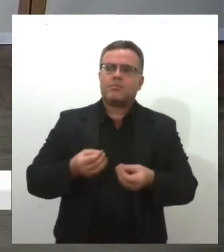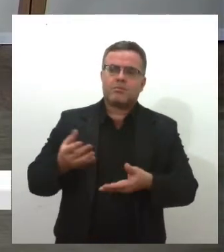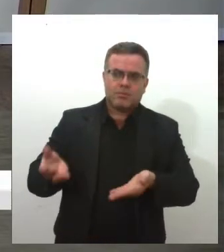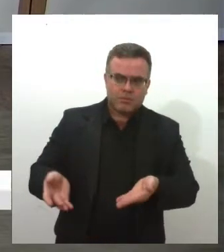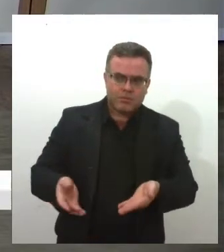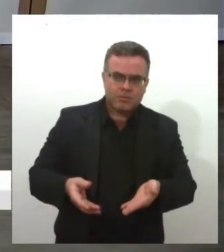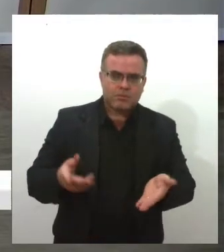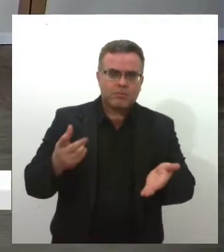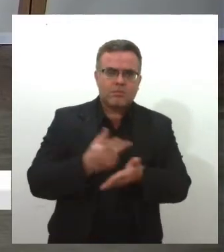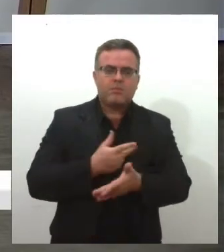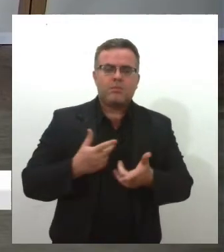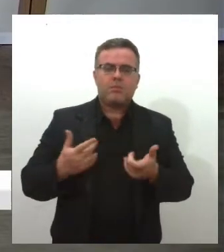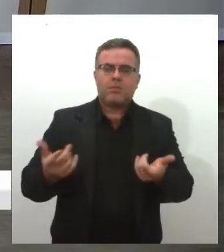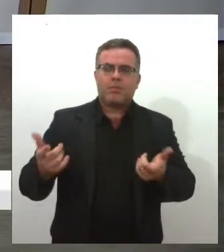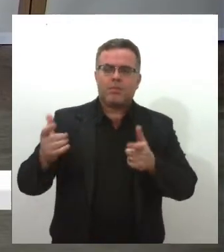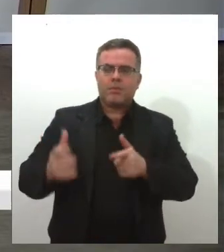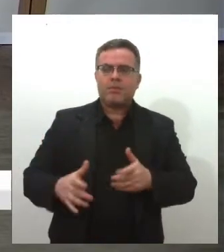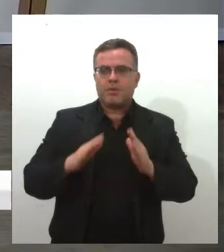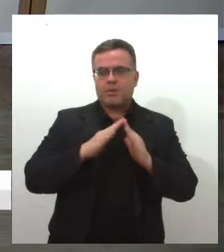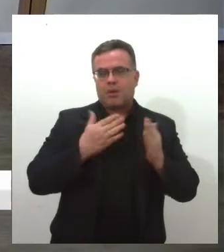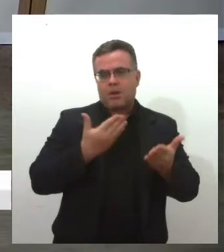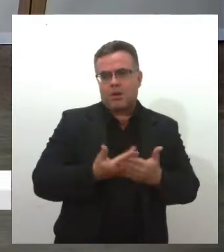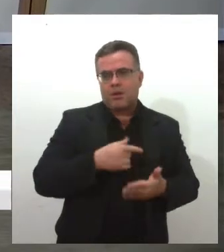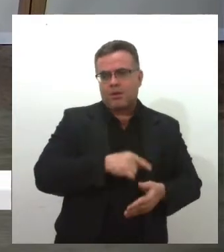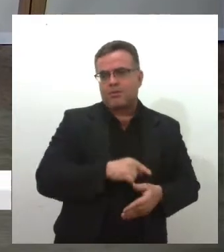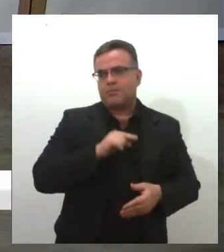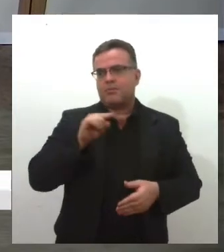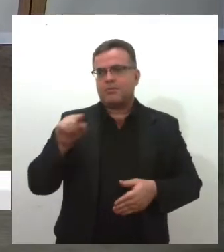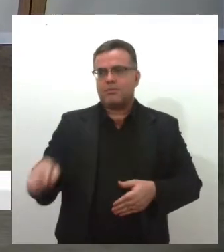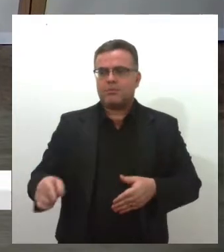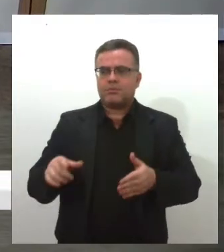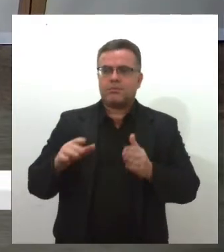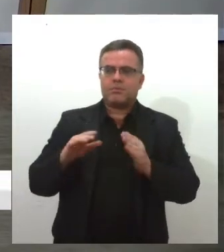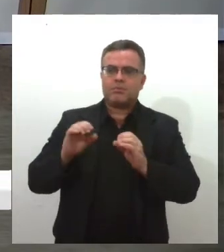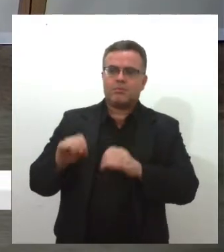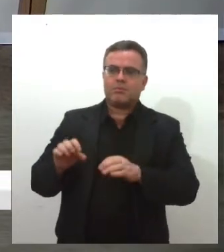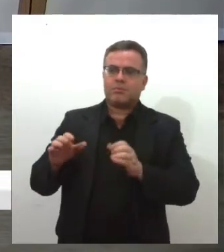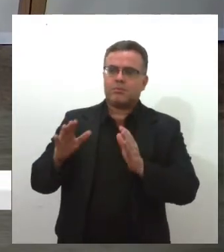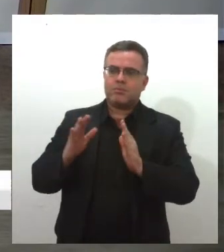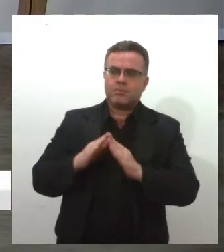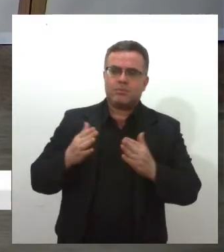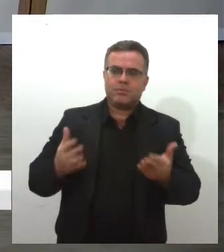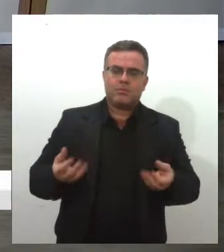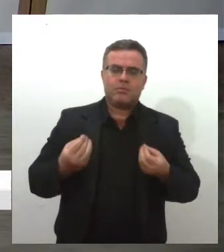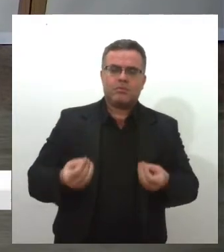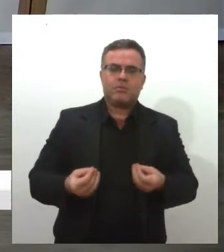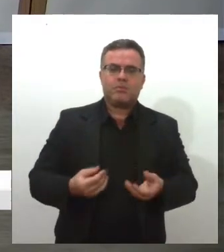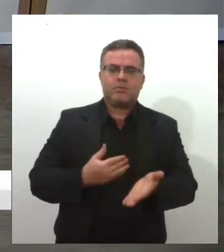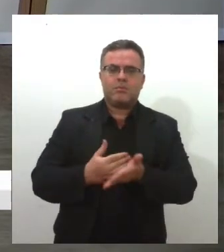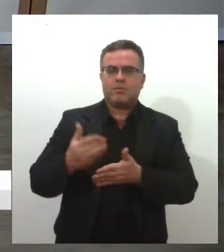de cada um desses ambientes? Na escola e na aprendizagem em casa? Começando aí pela Micheline, por favor.